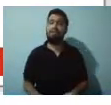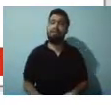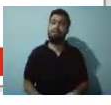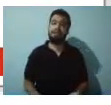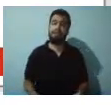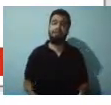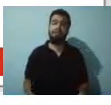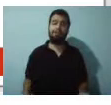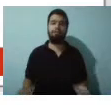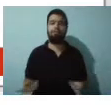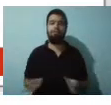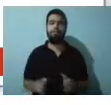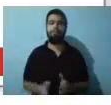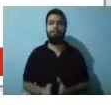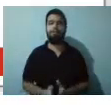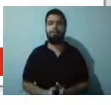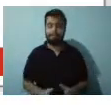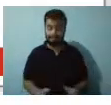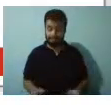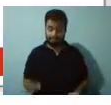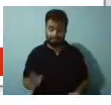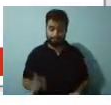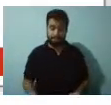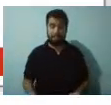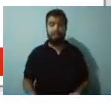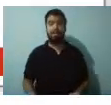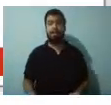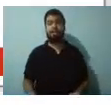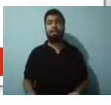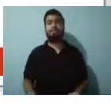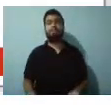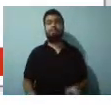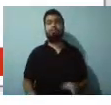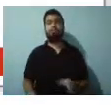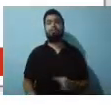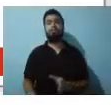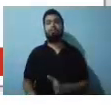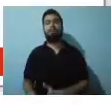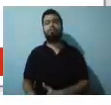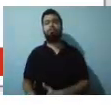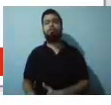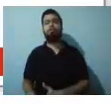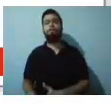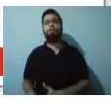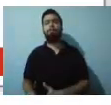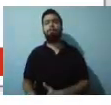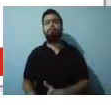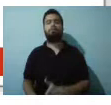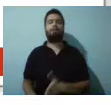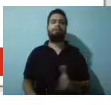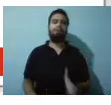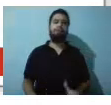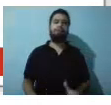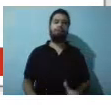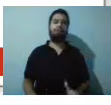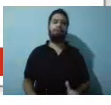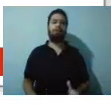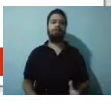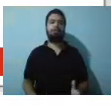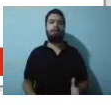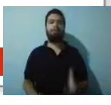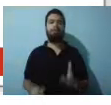se via em grave crise econômica, né? E aí teve pessoas que saíram de Cuba para poder ir nos Estados Unidos,